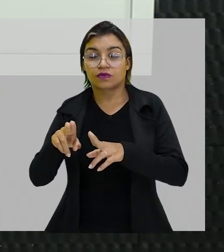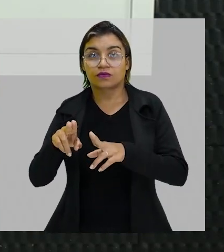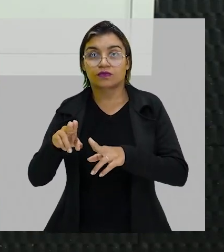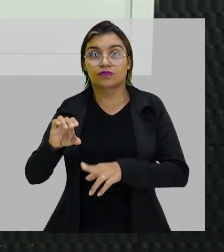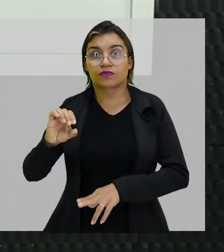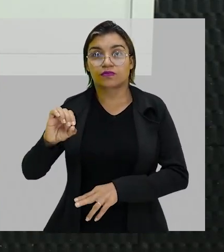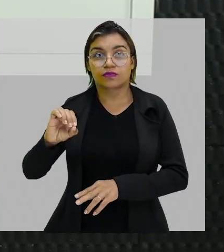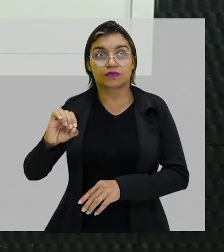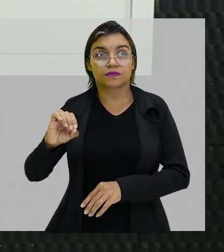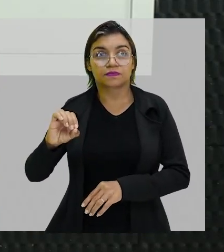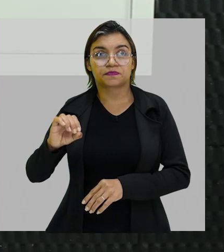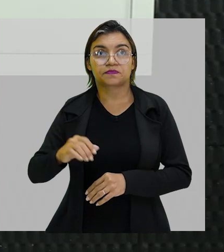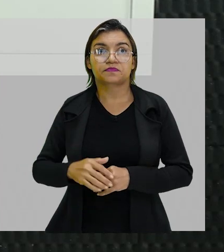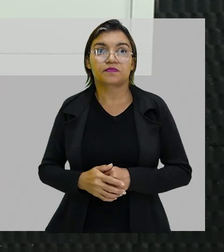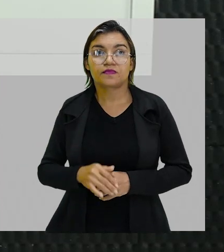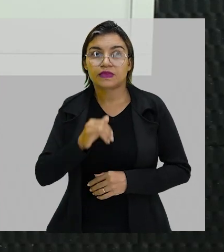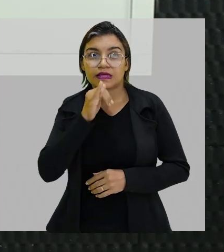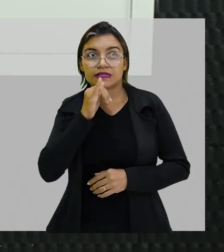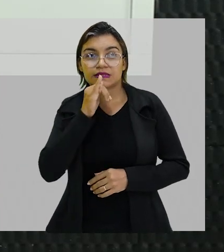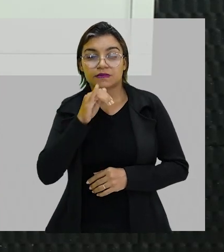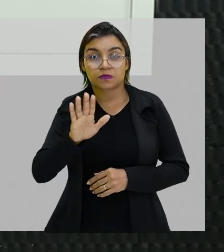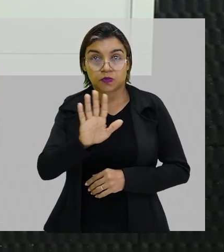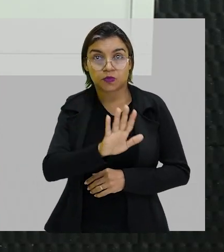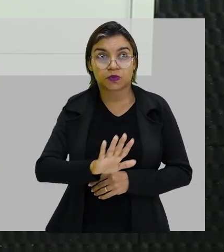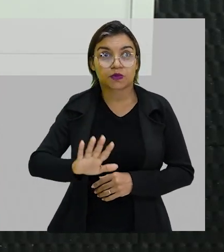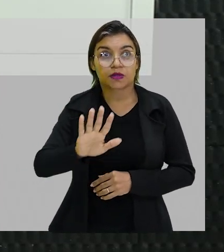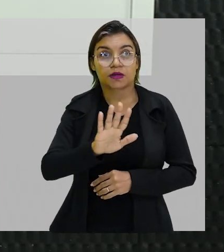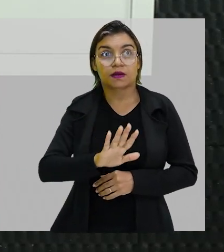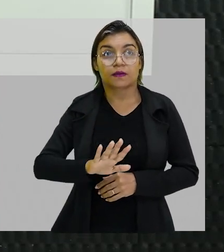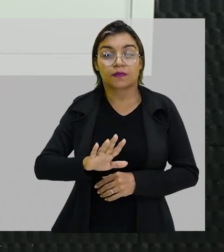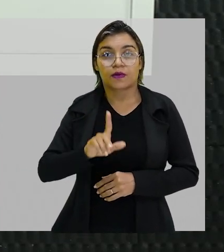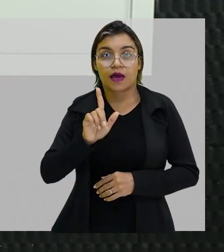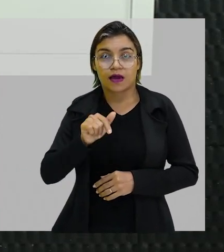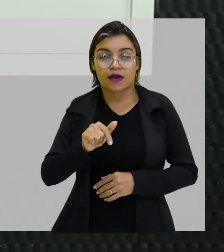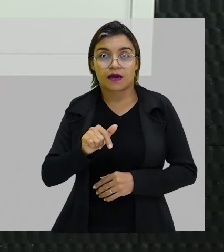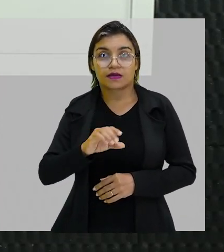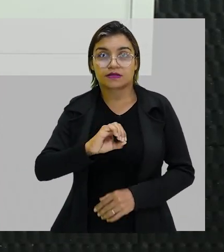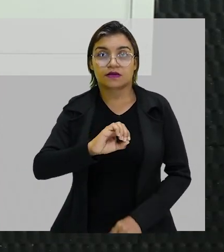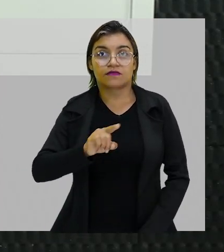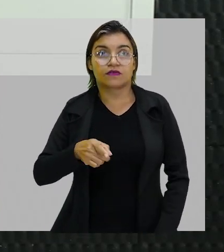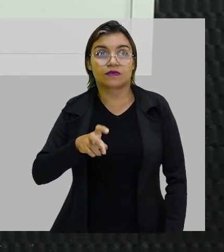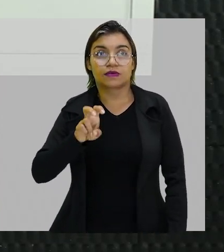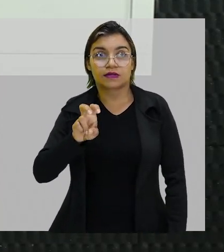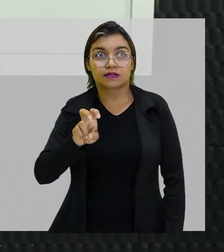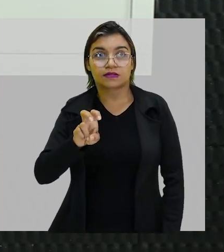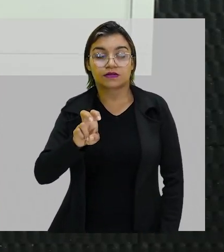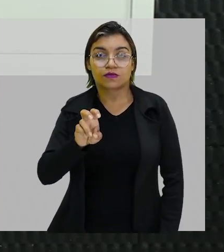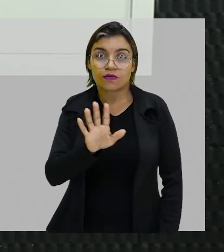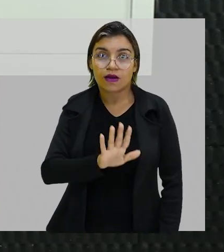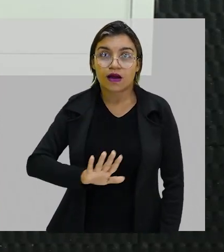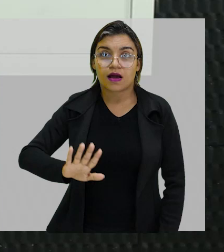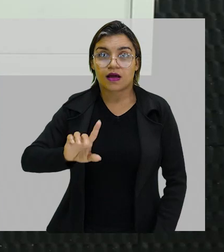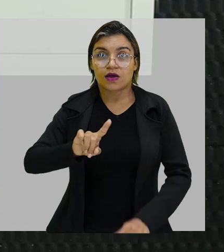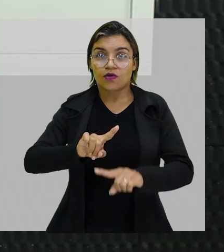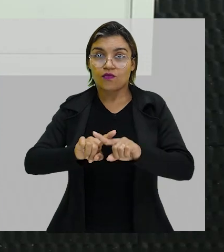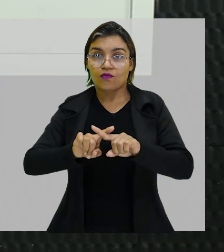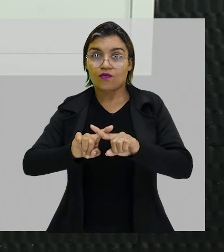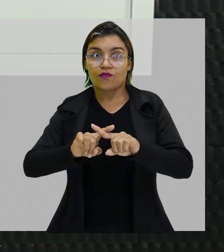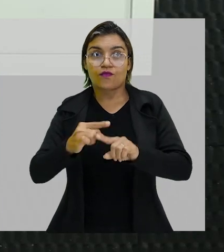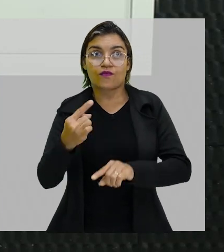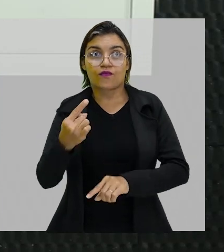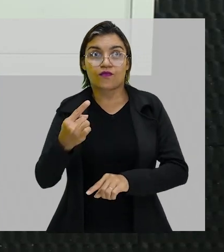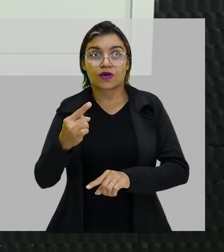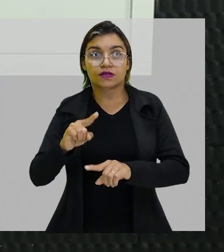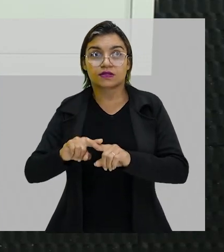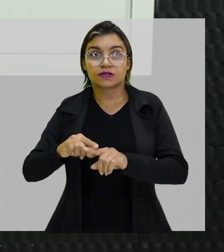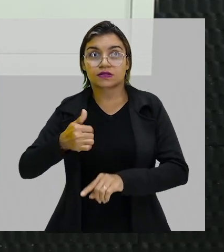o campo, que é 0,5, a área, que é 1 vezes 10 a menos 2, vezes o